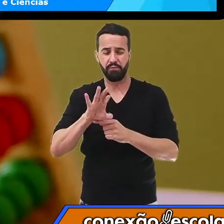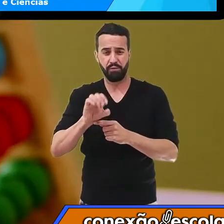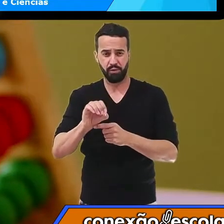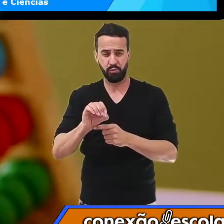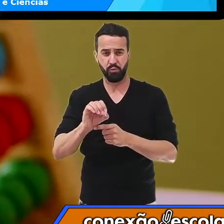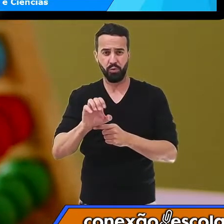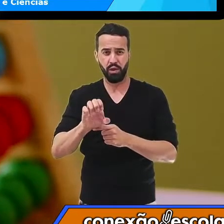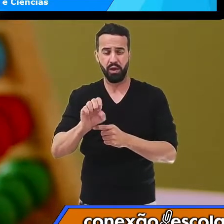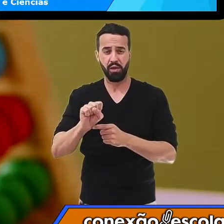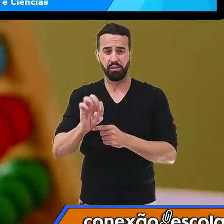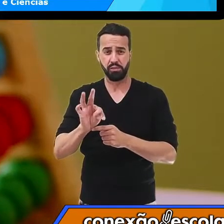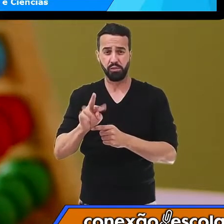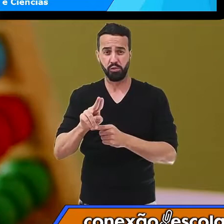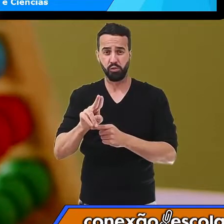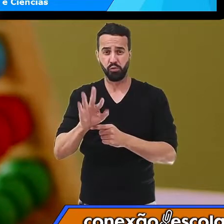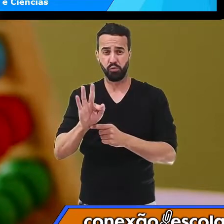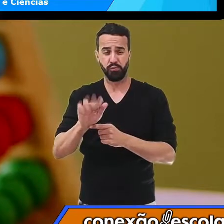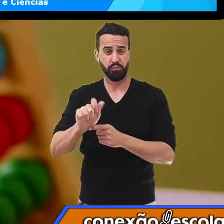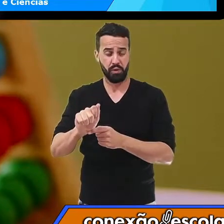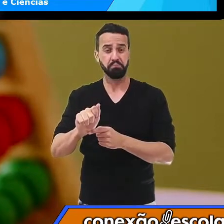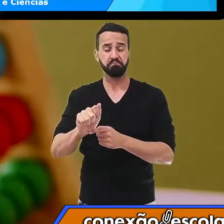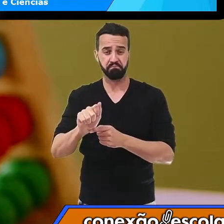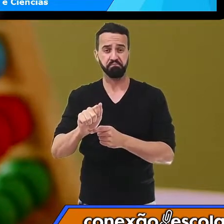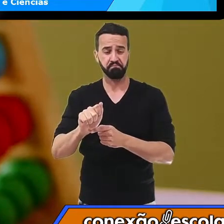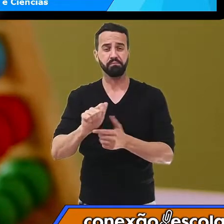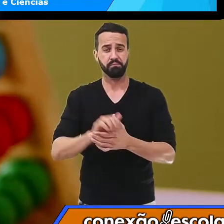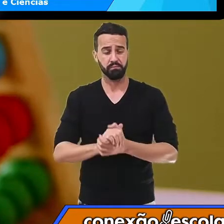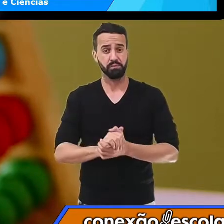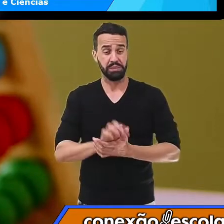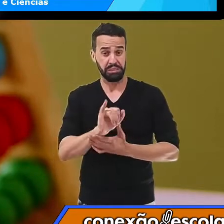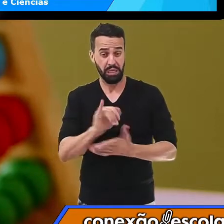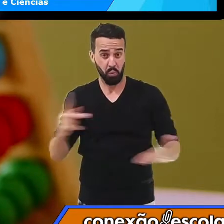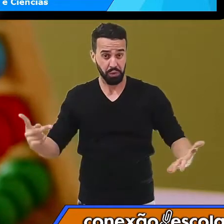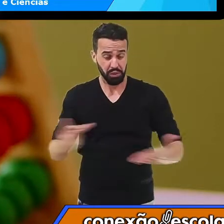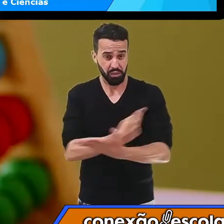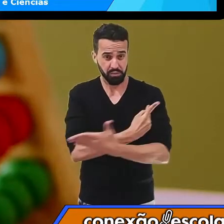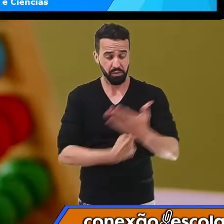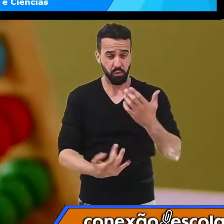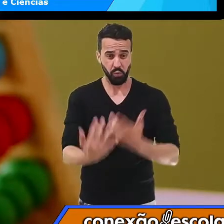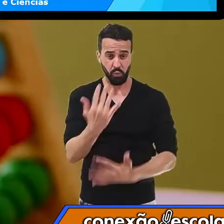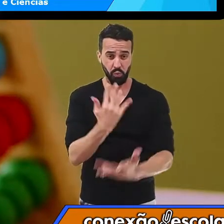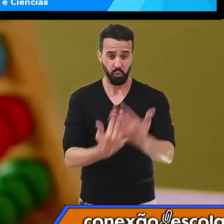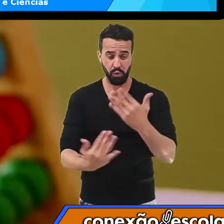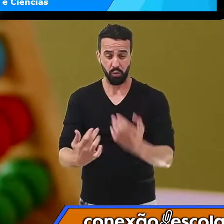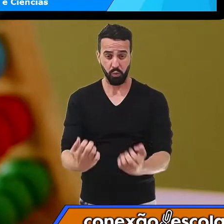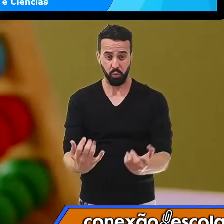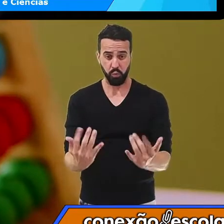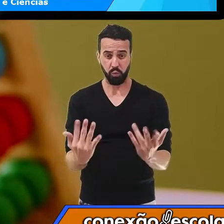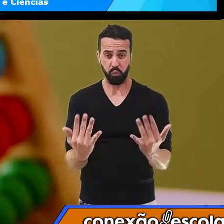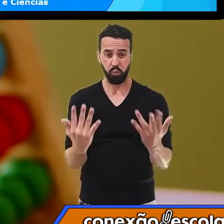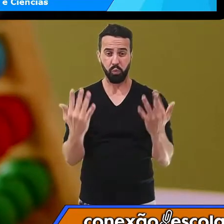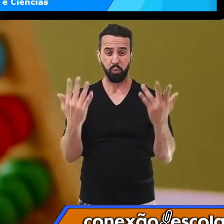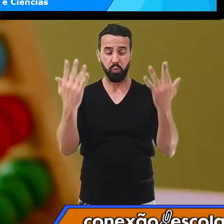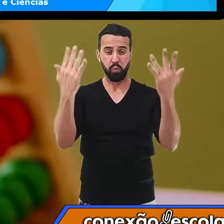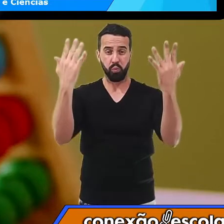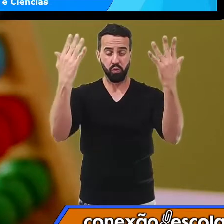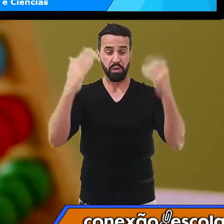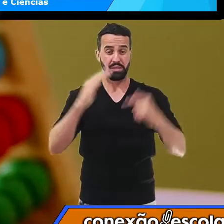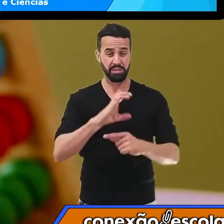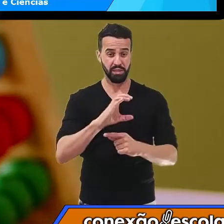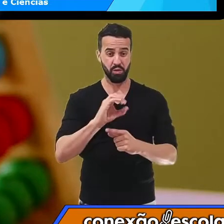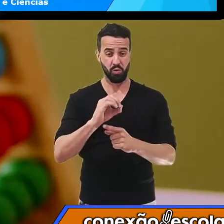quando ocorrem as queimadas especificamente, esse gás carbônico é liberado